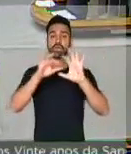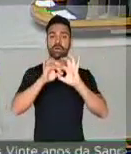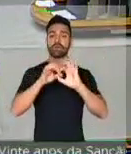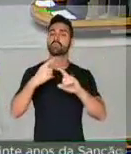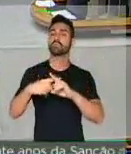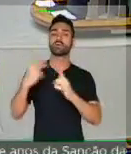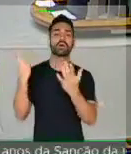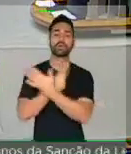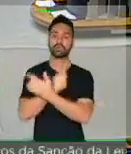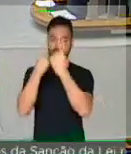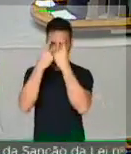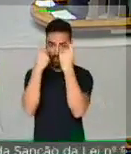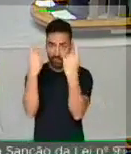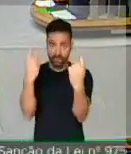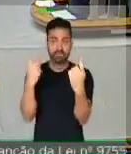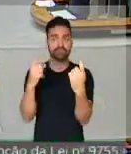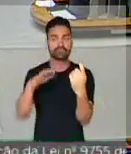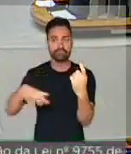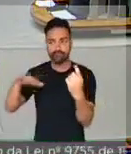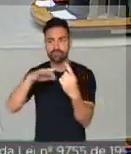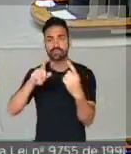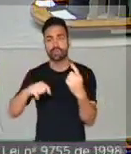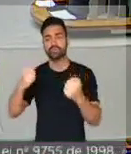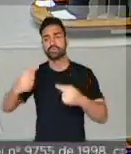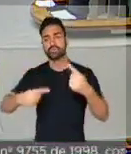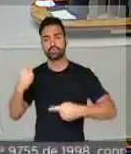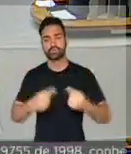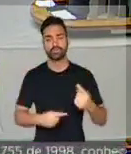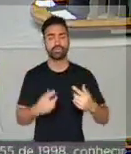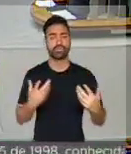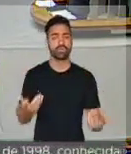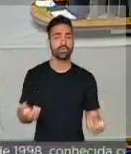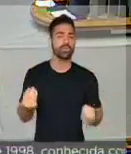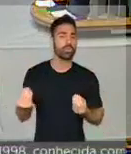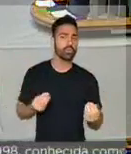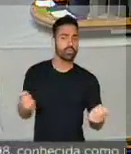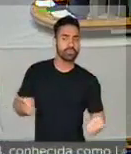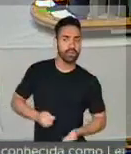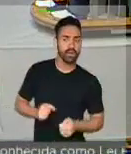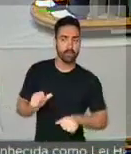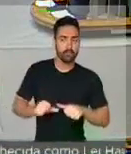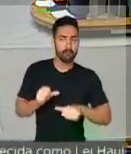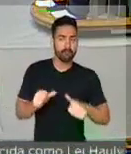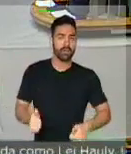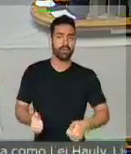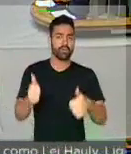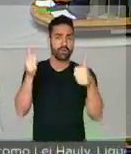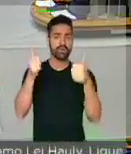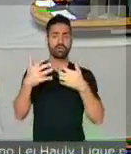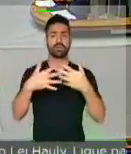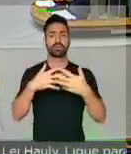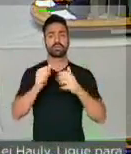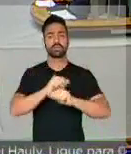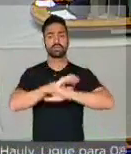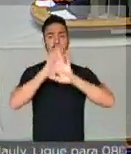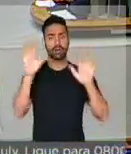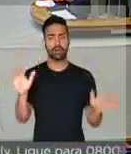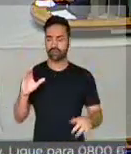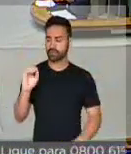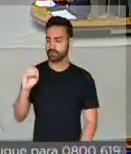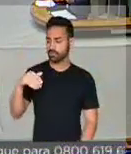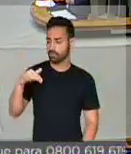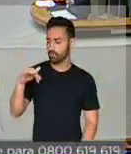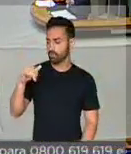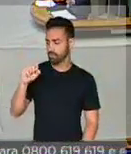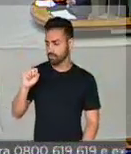induzem a violência. É um campo maravilhoso que vamos ter para discutir. Então, o que nós podemos fazer para aperfeiçoar a transparência das